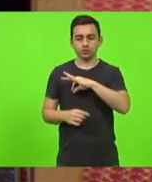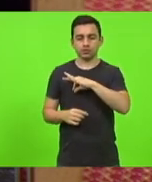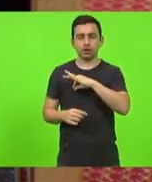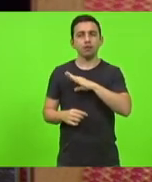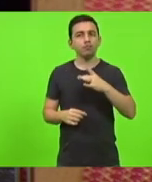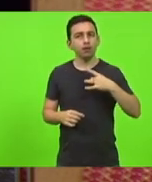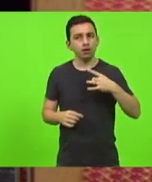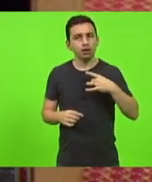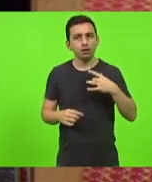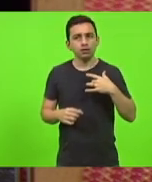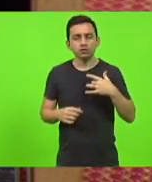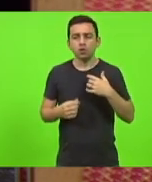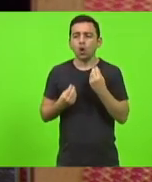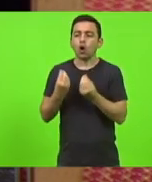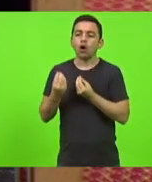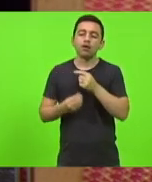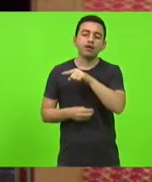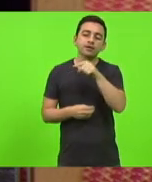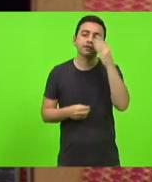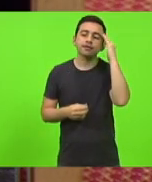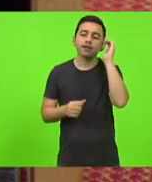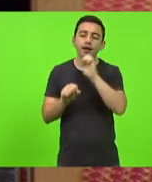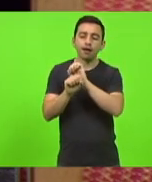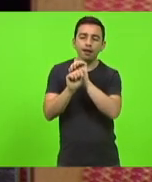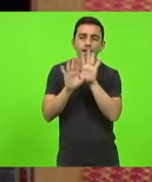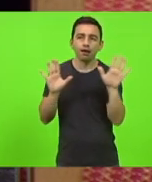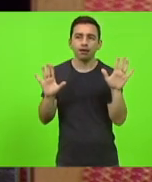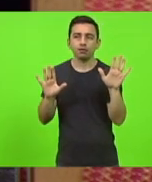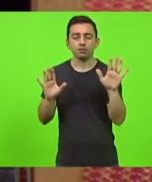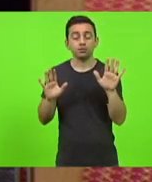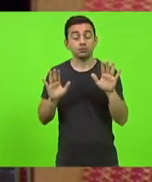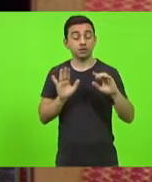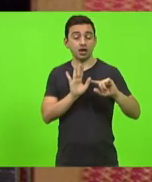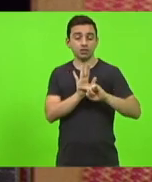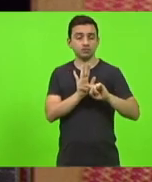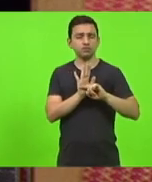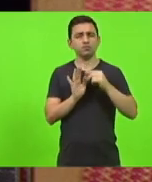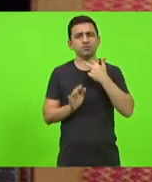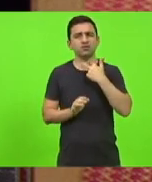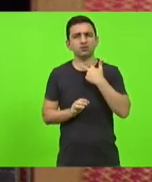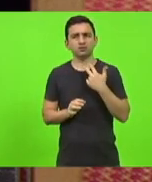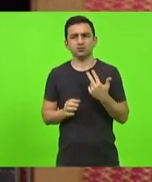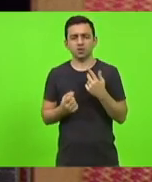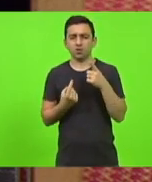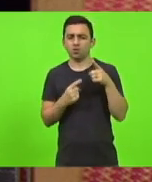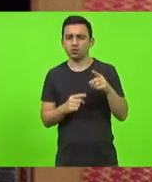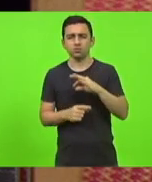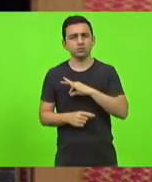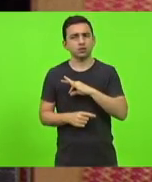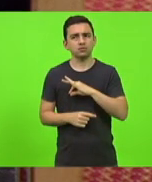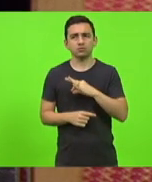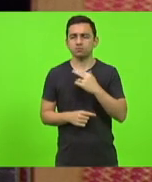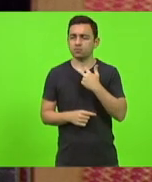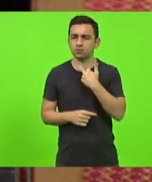a interpretação de forma negativa, é contrária ao policial. Então, por isso.